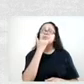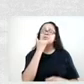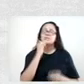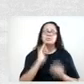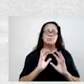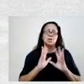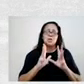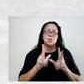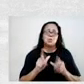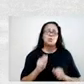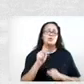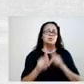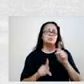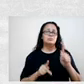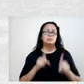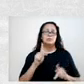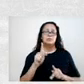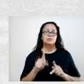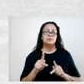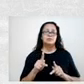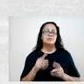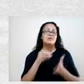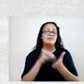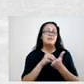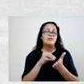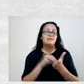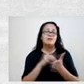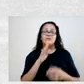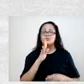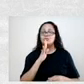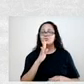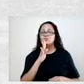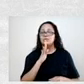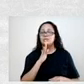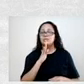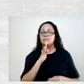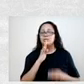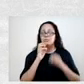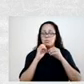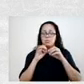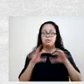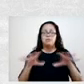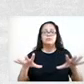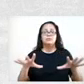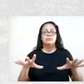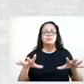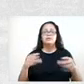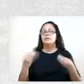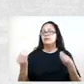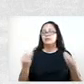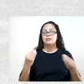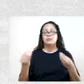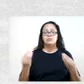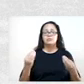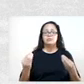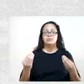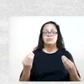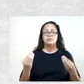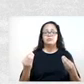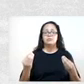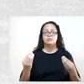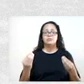população, né? Mas a falta de conhecimento sobre o contágio e as formas, né, sobre as formas